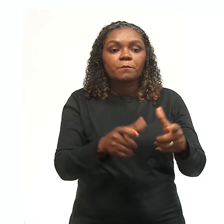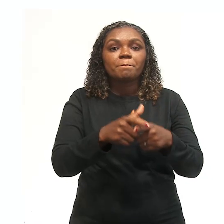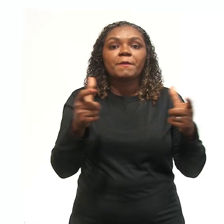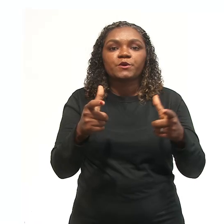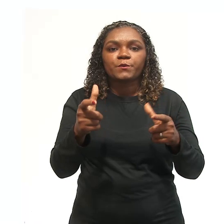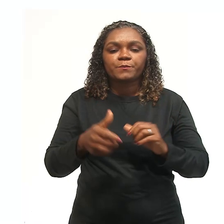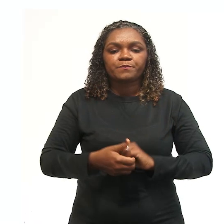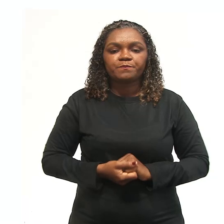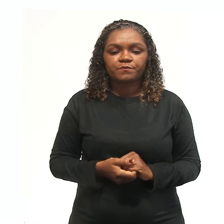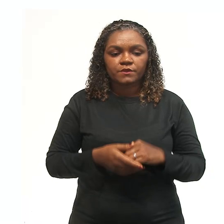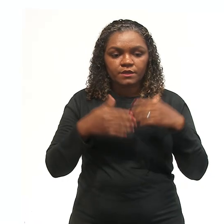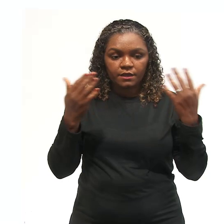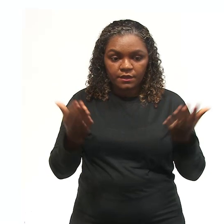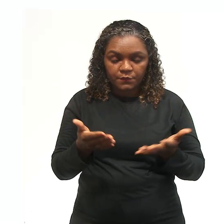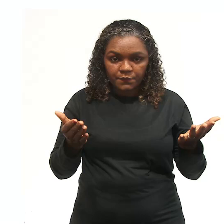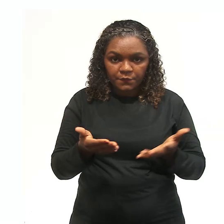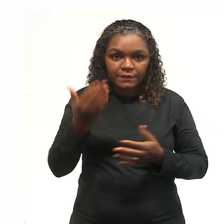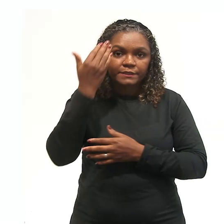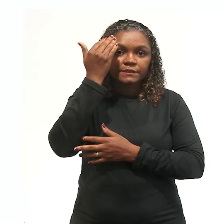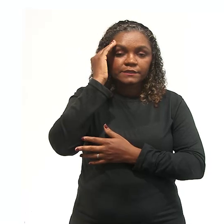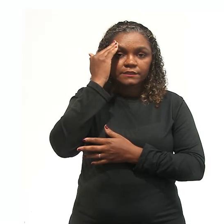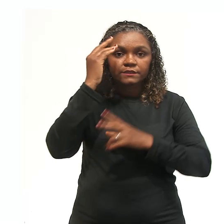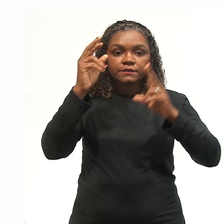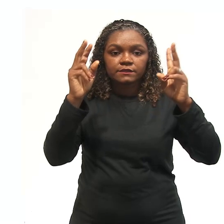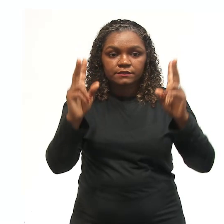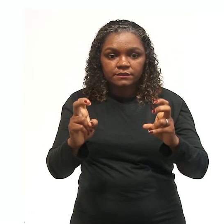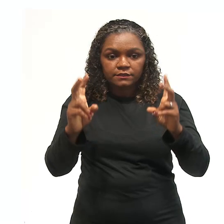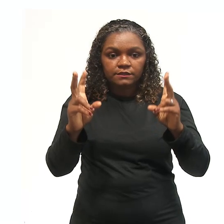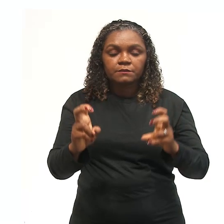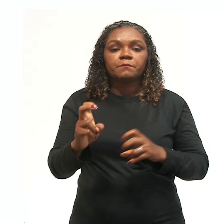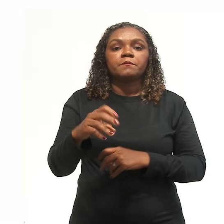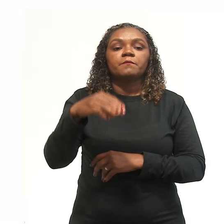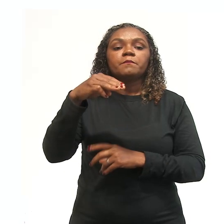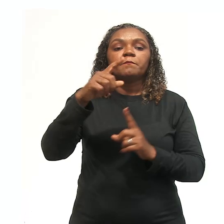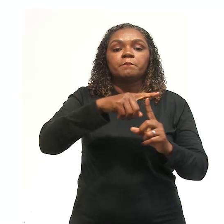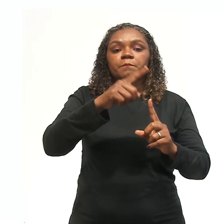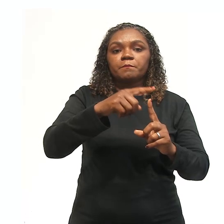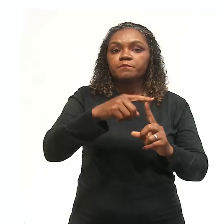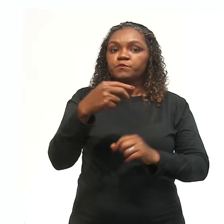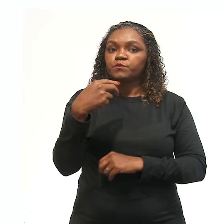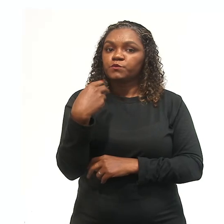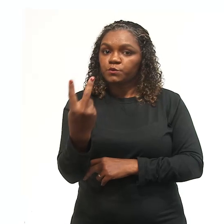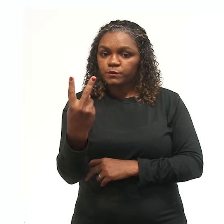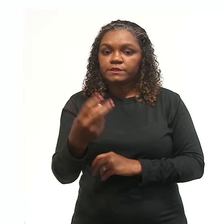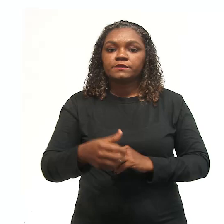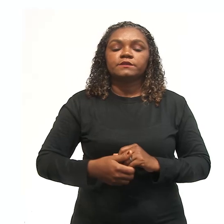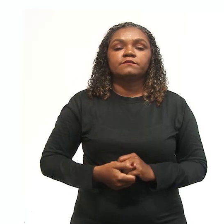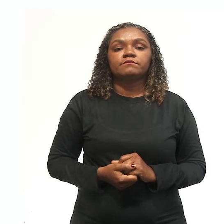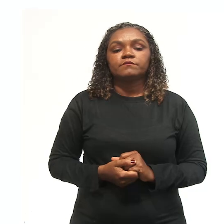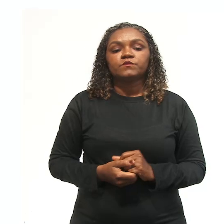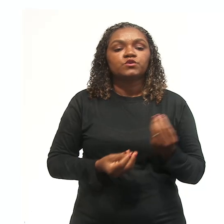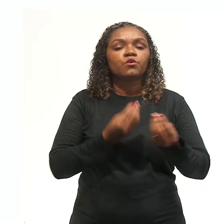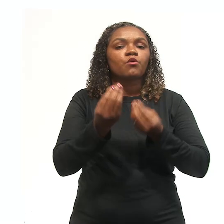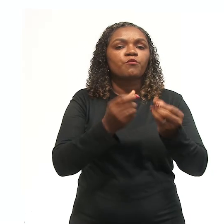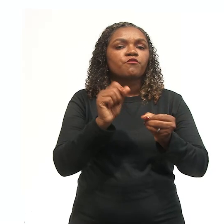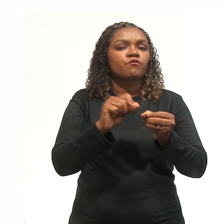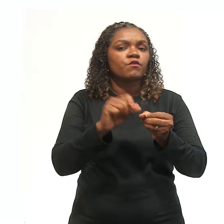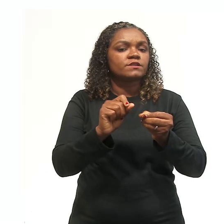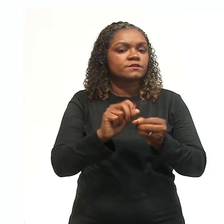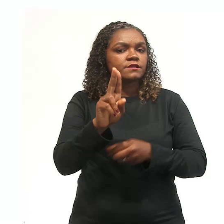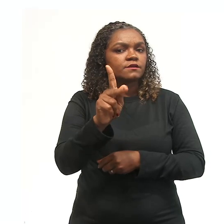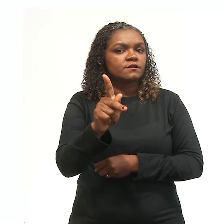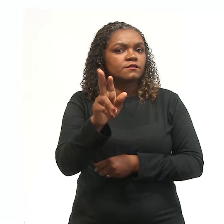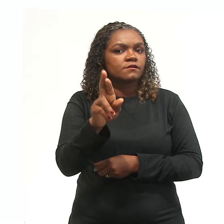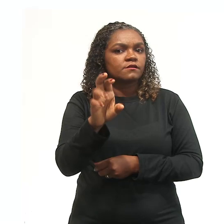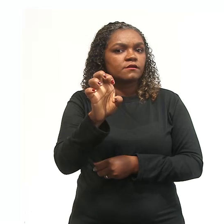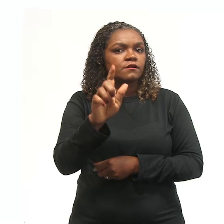Entendido isso, nós passamos a entender as duas modalidades, as duas formas de acontecimento do pregão. A